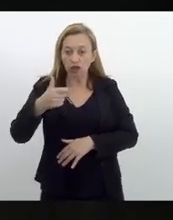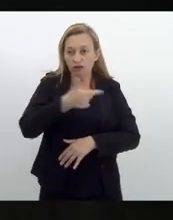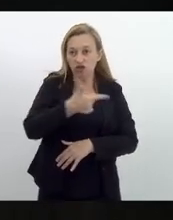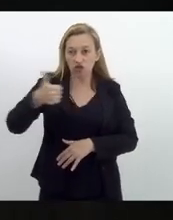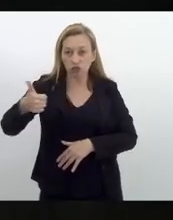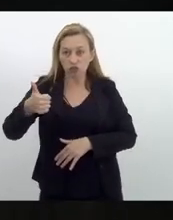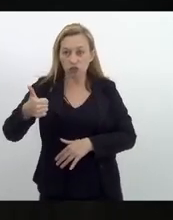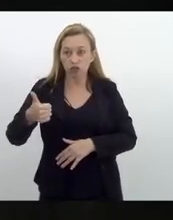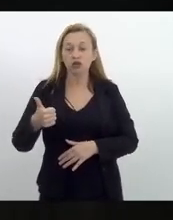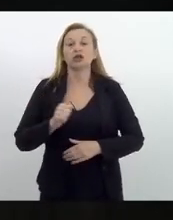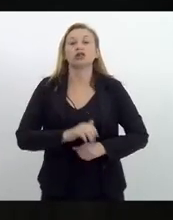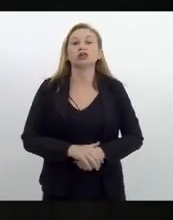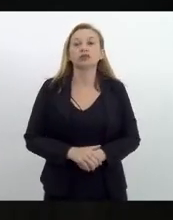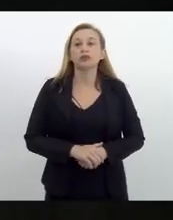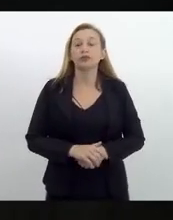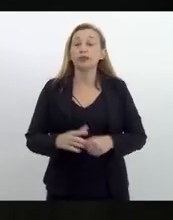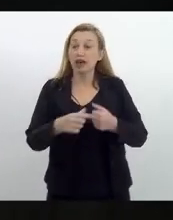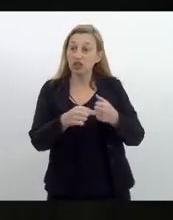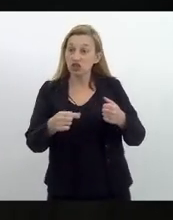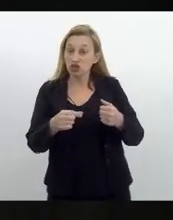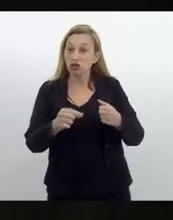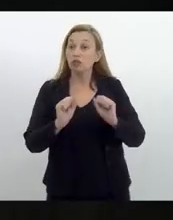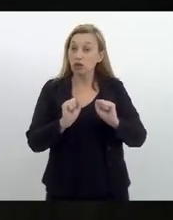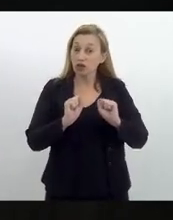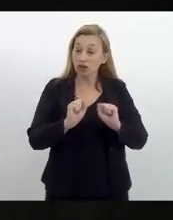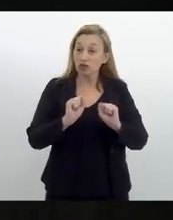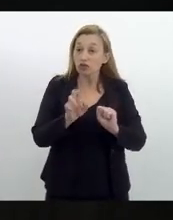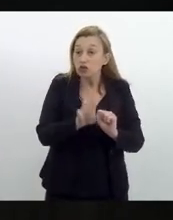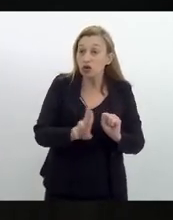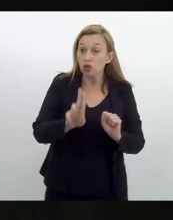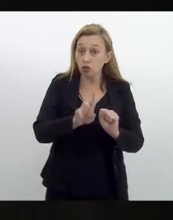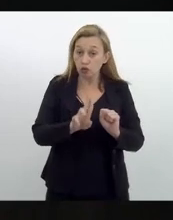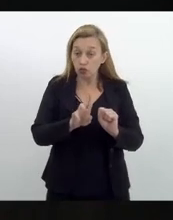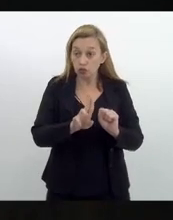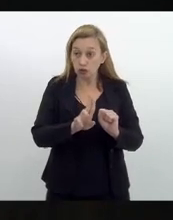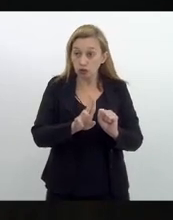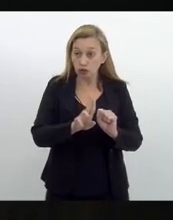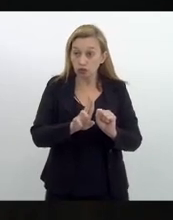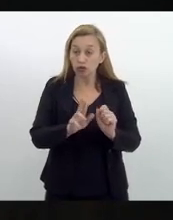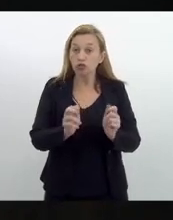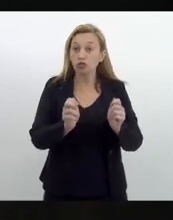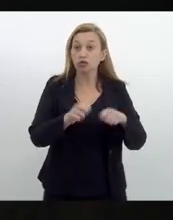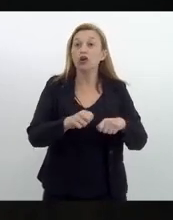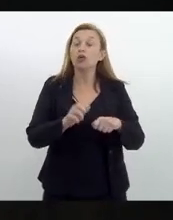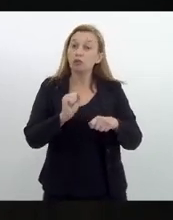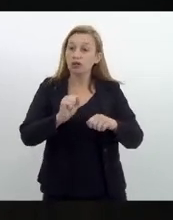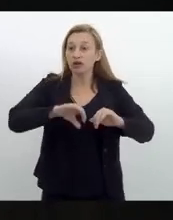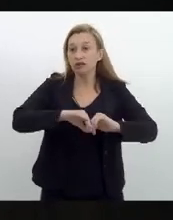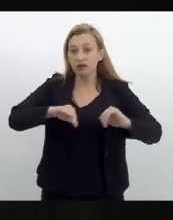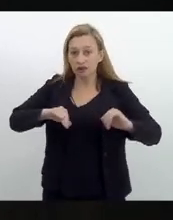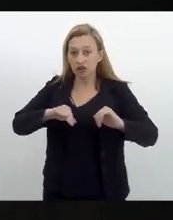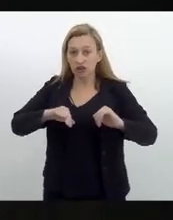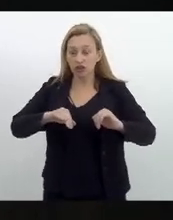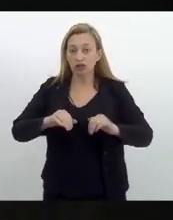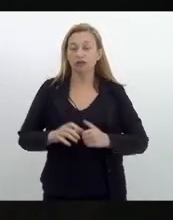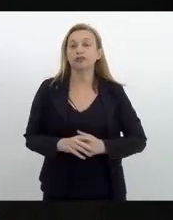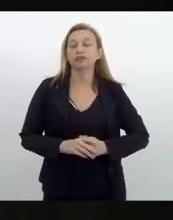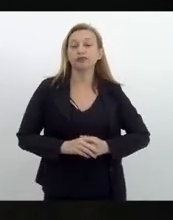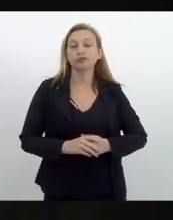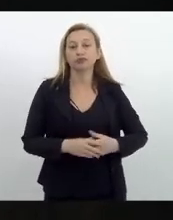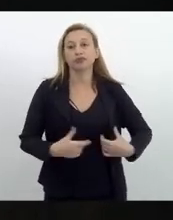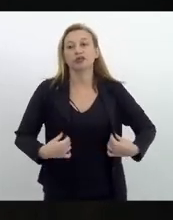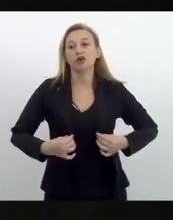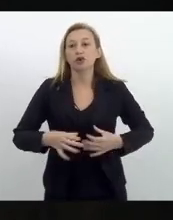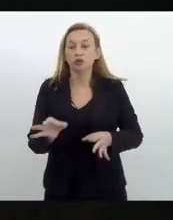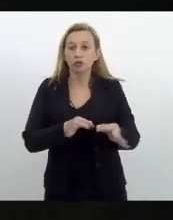as vedações previstas nesse artigo, poderão ser objeto de prévia compensação e poderão ser afastados desde que previsto expressamente